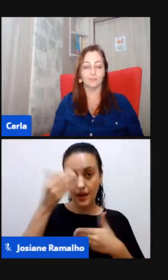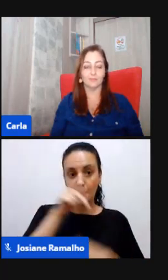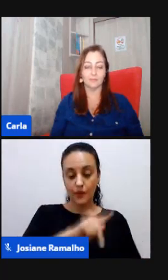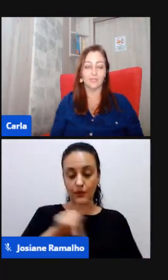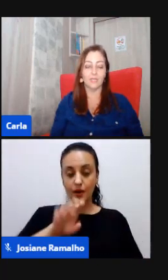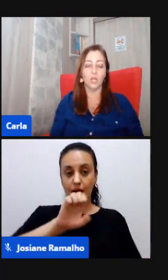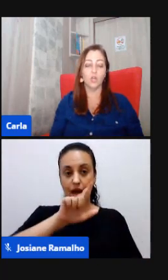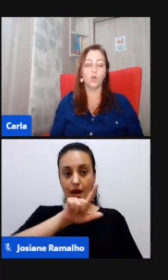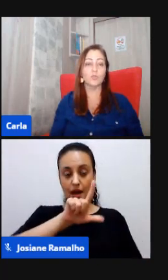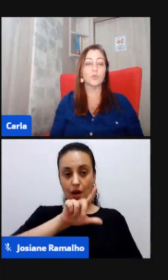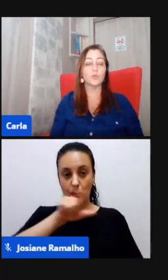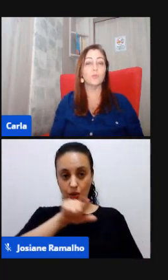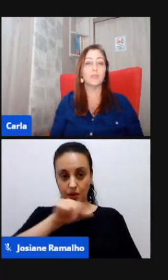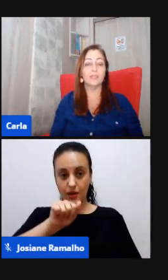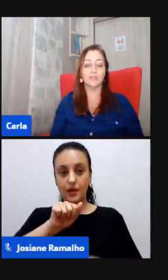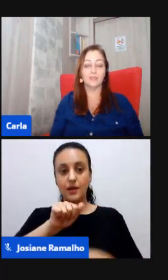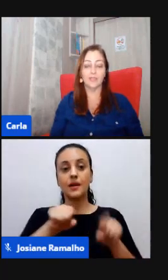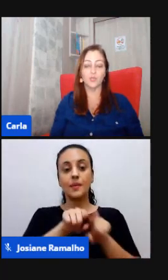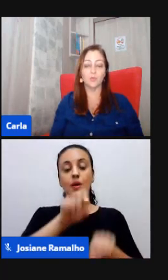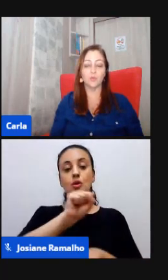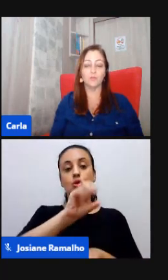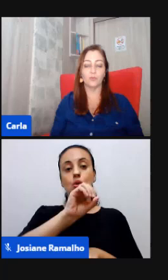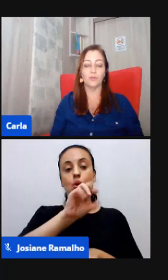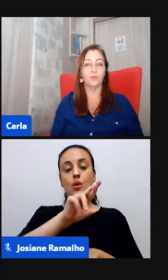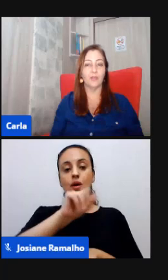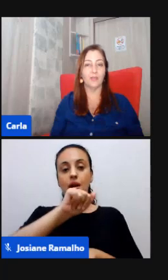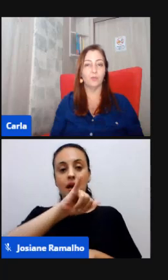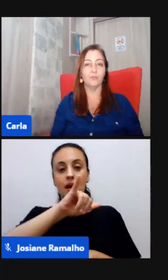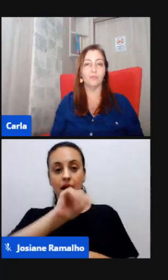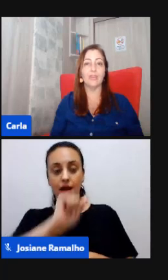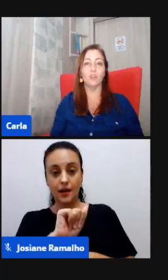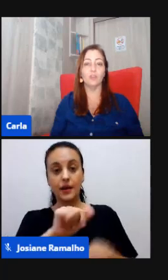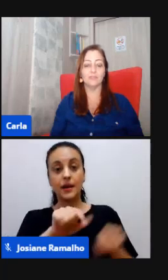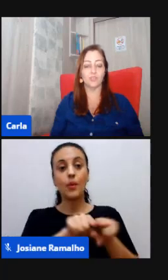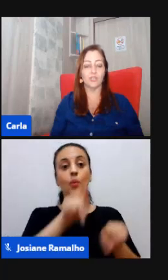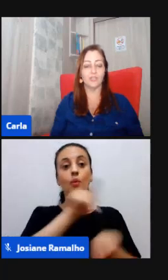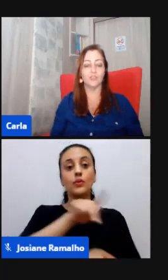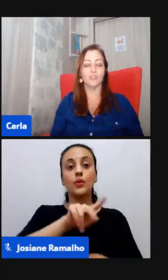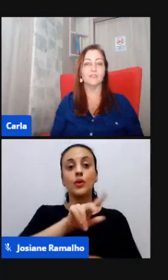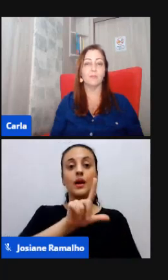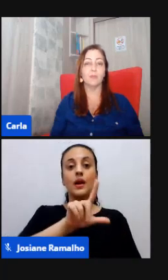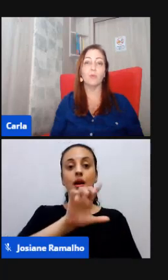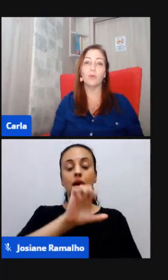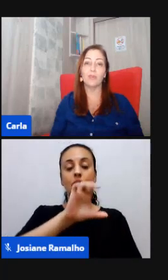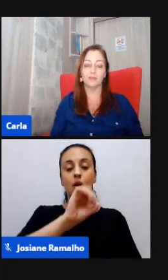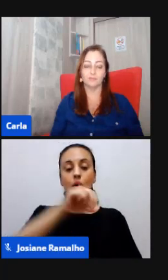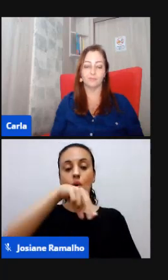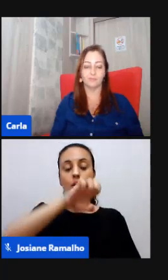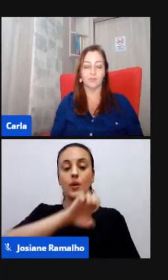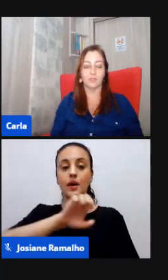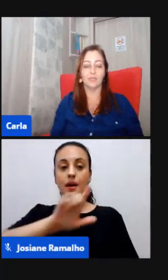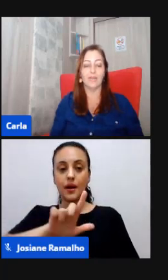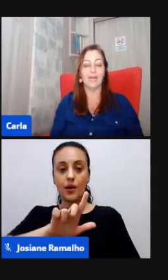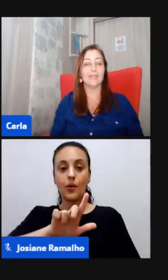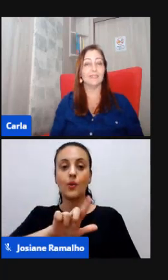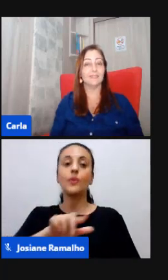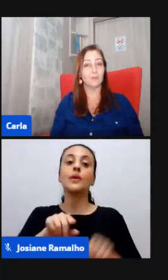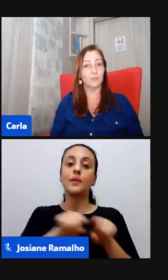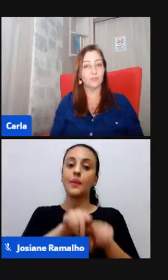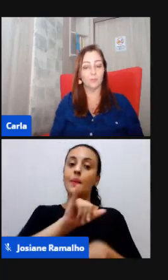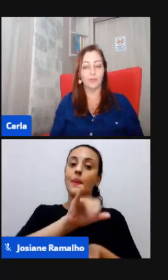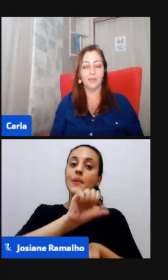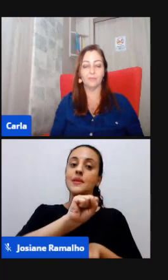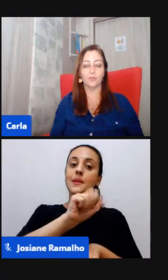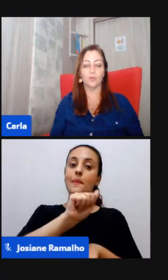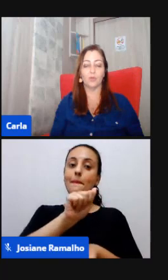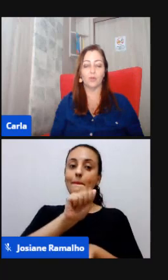Soraya, nosso superintendente, professor Leonel, e a nossa gerente, Isabel Correia.